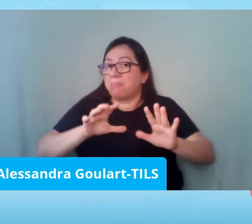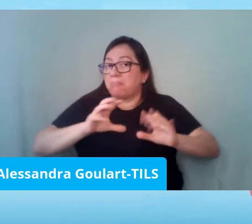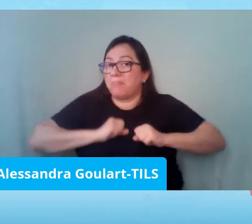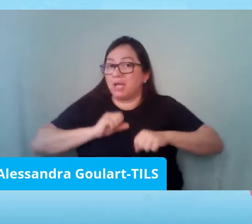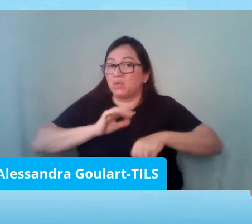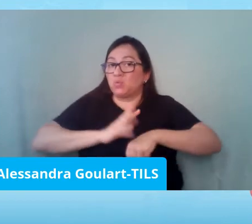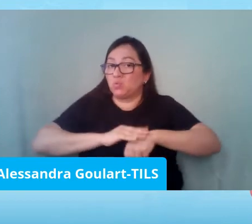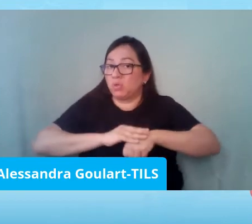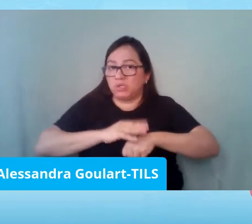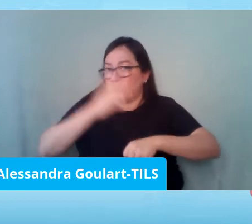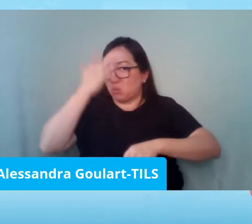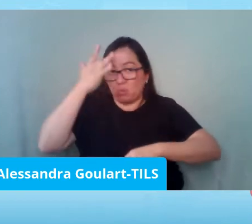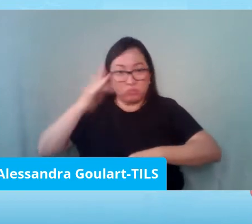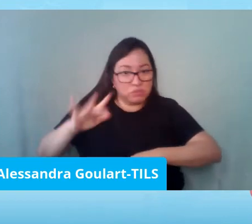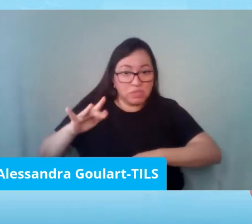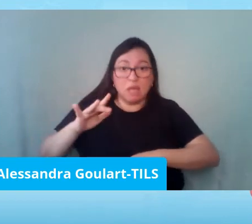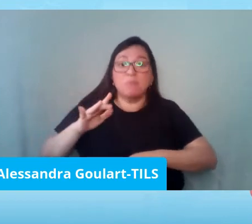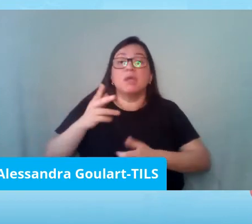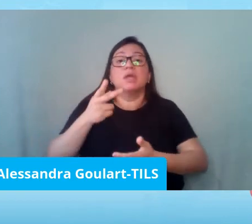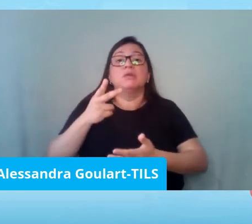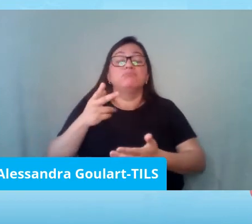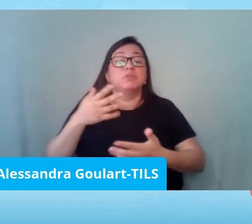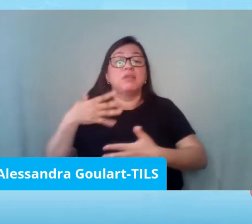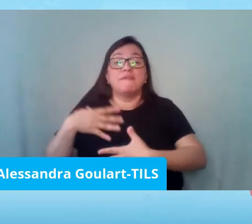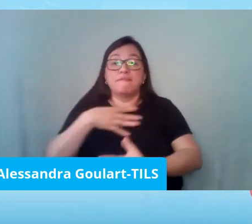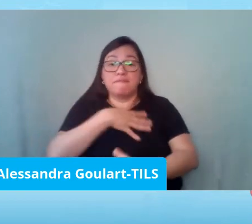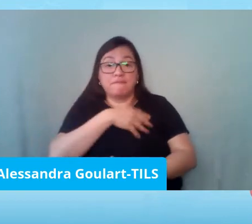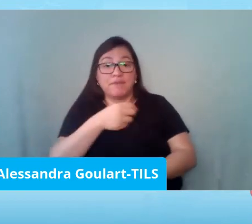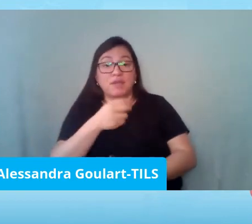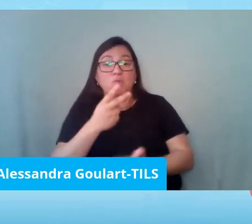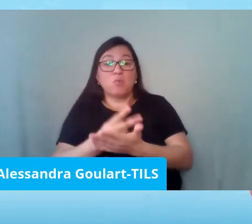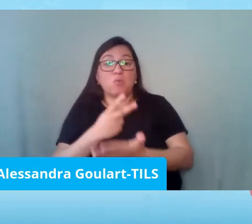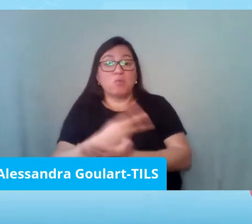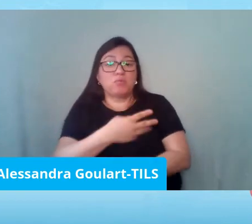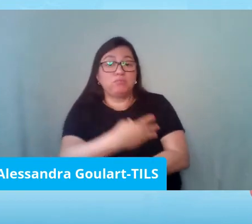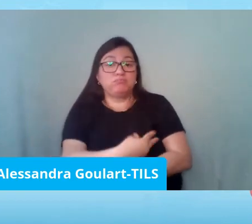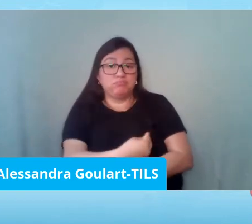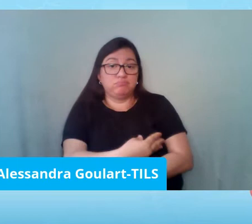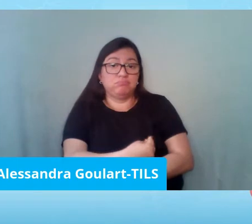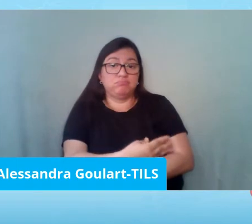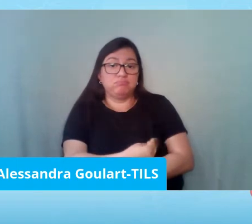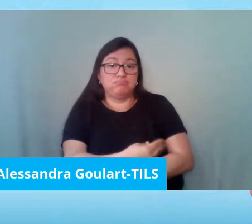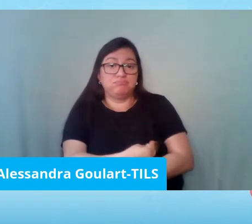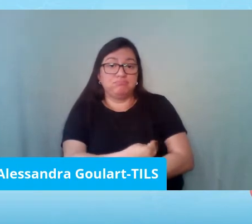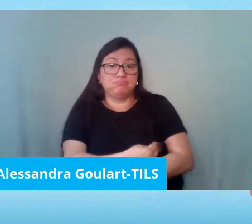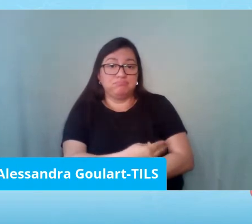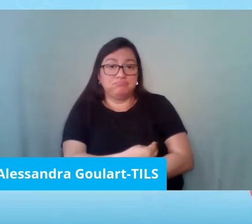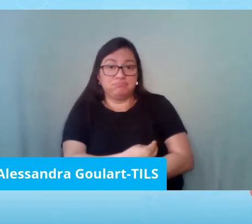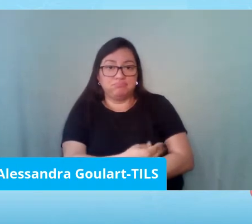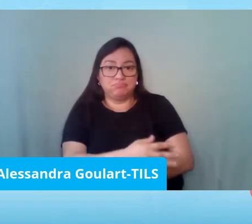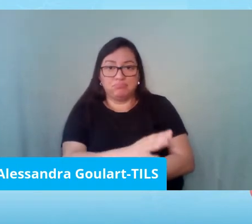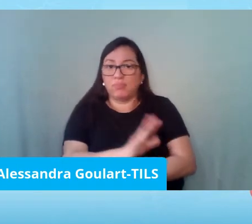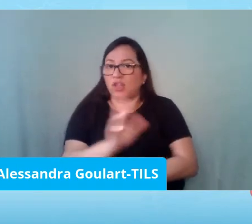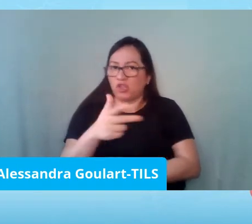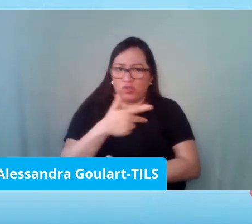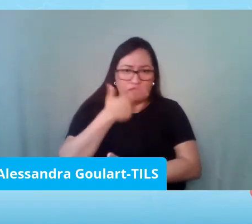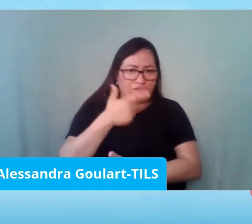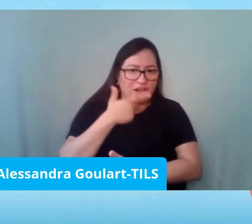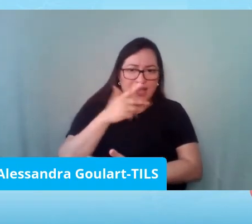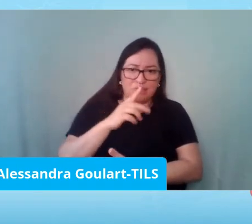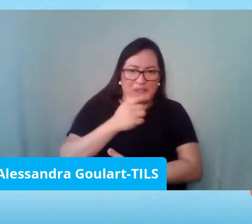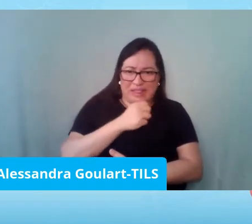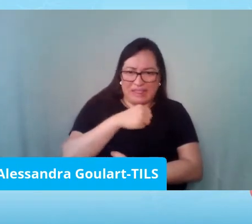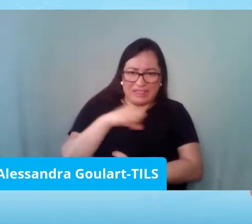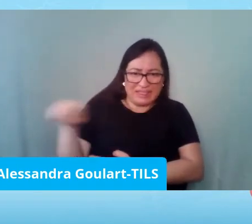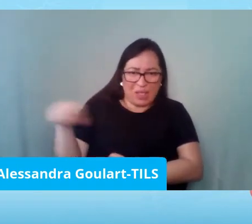tanto se infectando quanto transmitindo HIV para o bebê pelo aleitamento materno. Então ninguém está aqui para falar contra o aleitamento materno de forma nenhuma, a